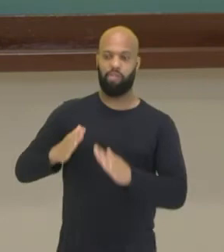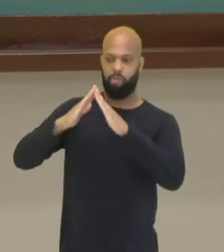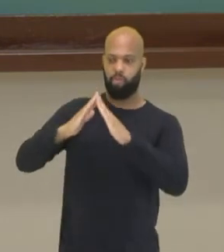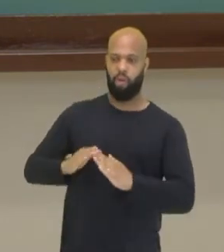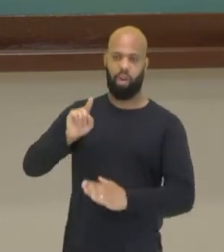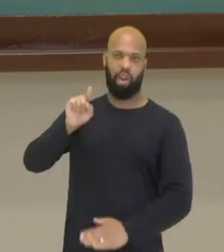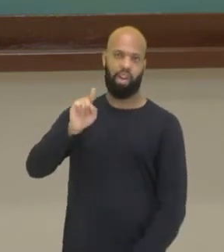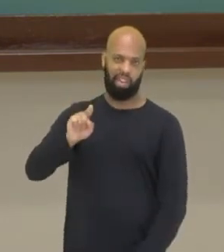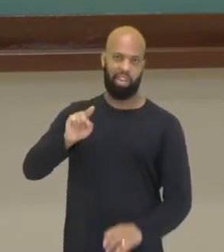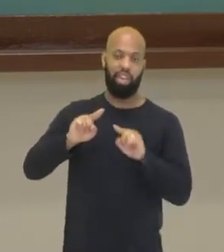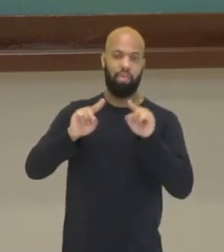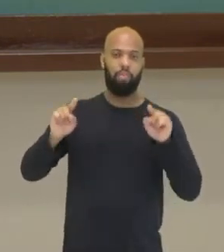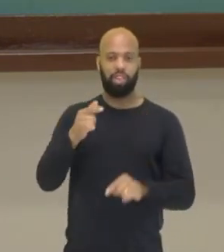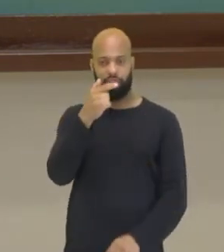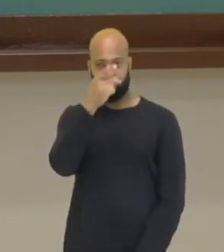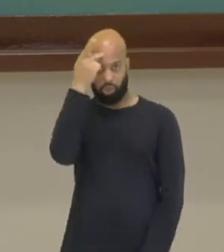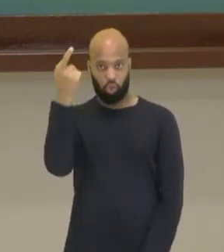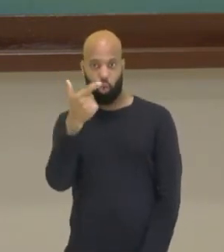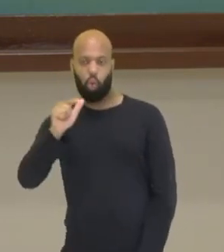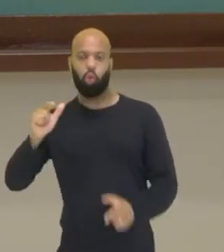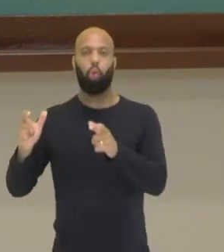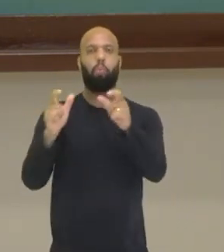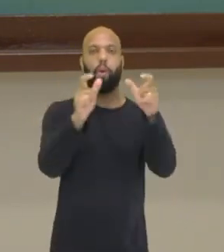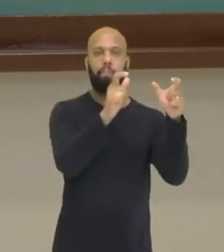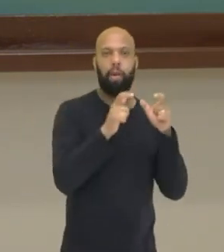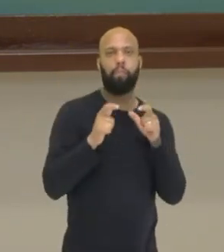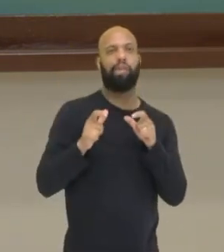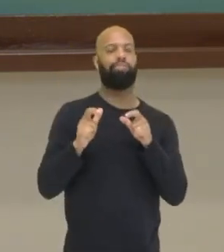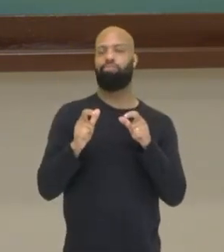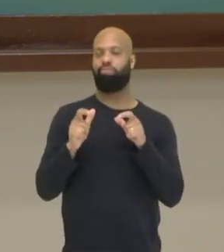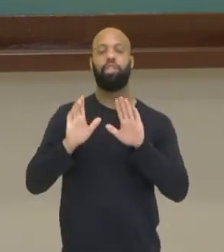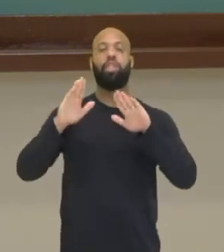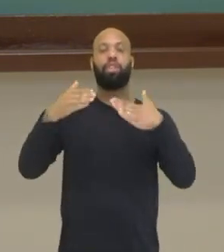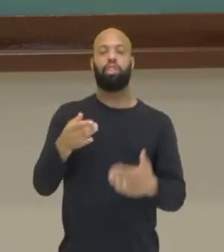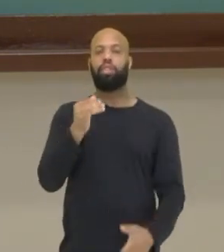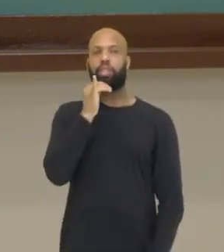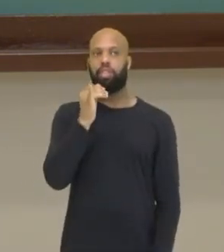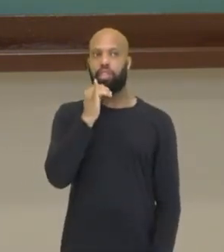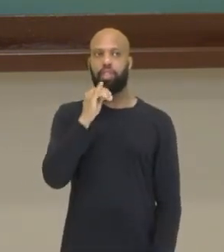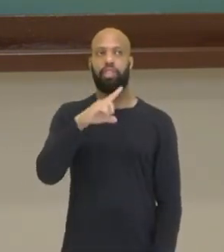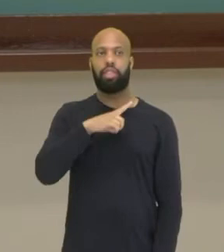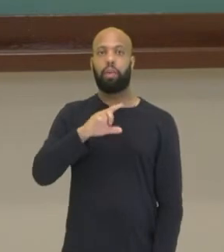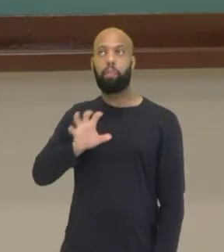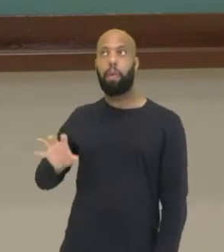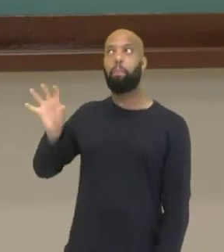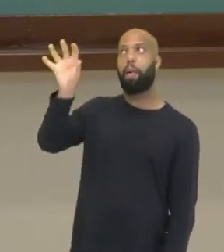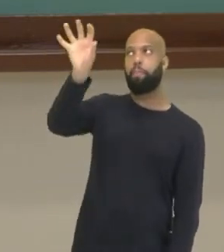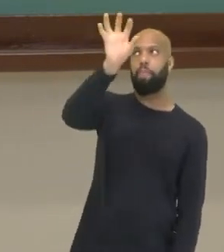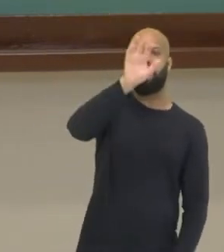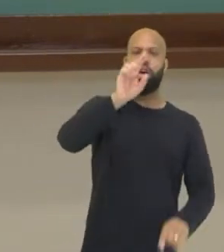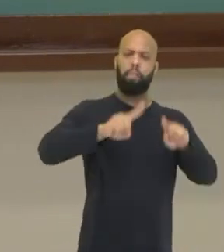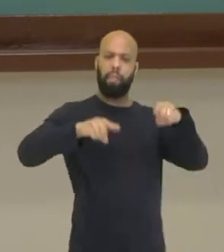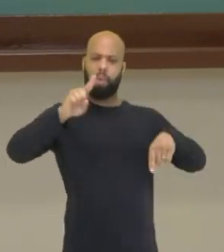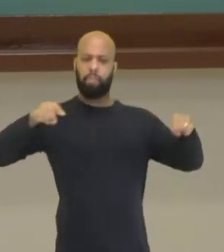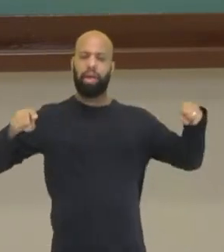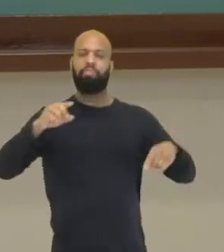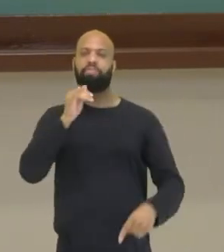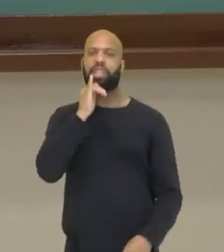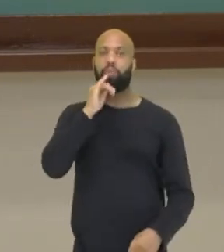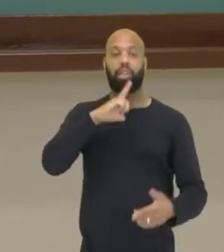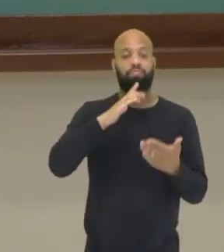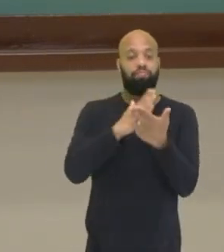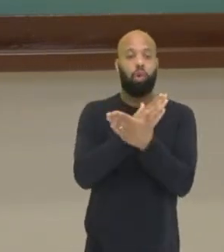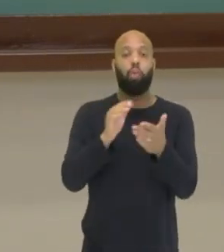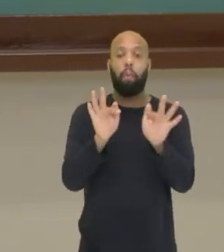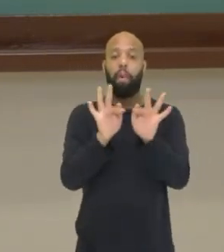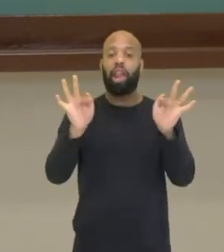compreendidas pelo resto da população brasileira, né? Então, o regional é alguma expressão que